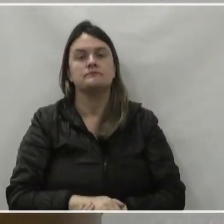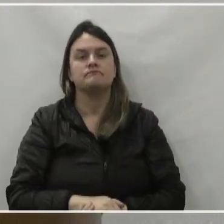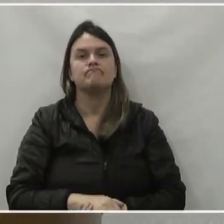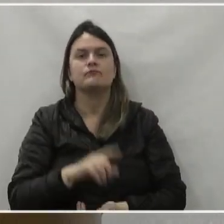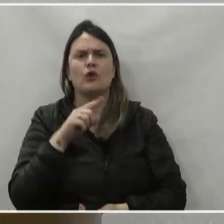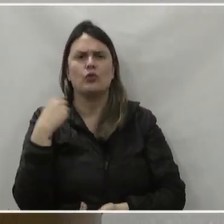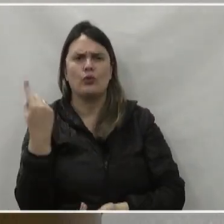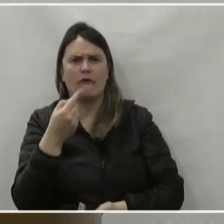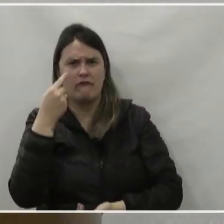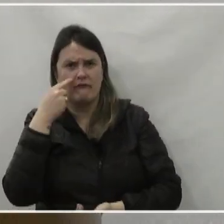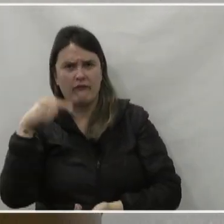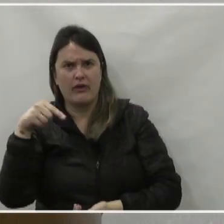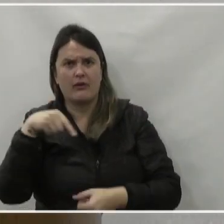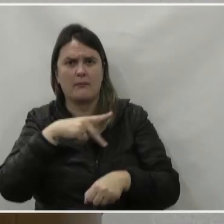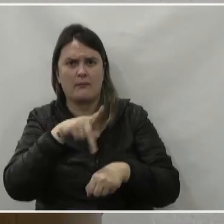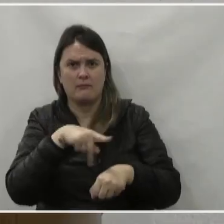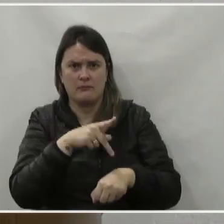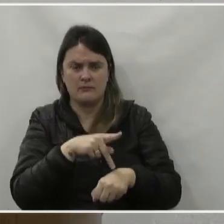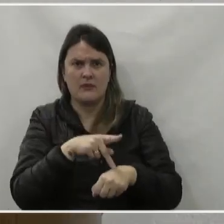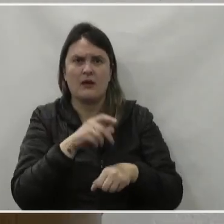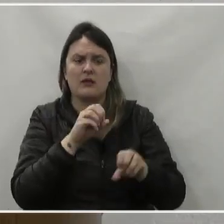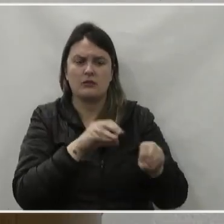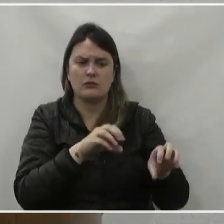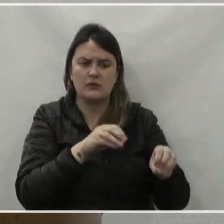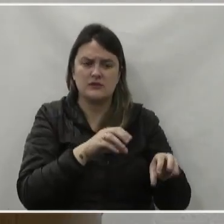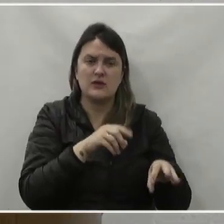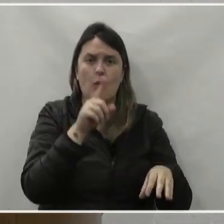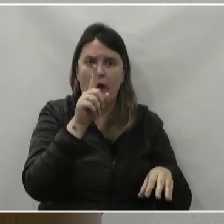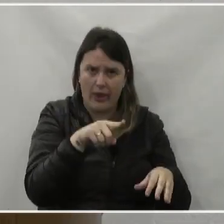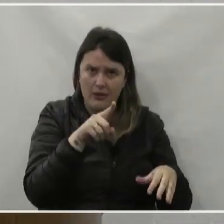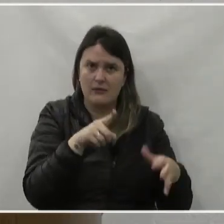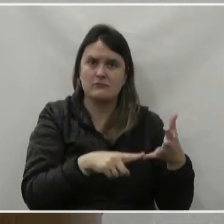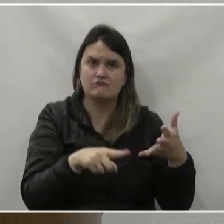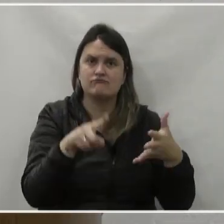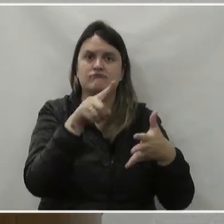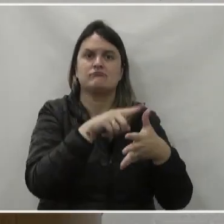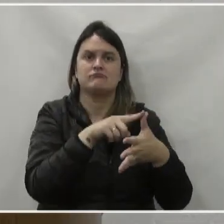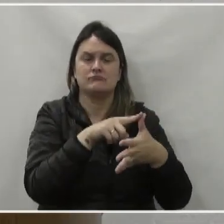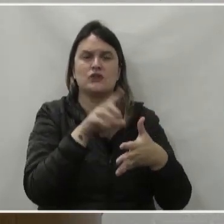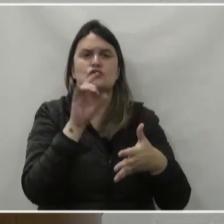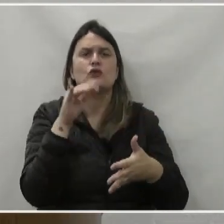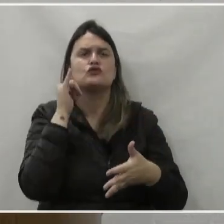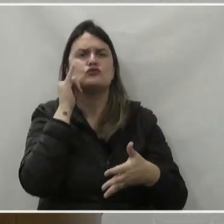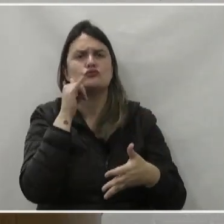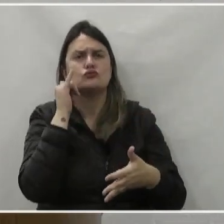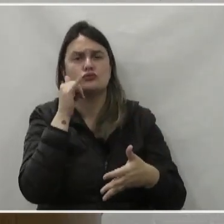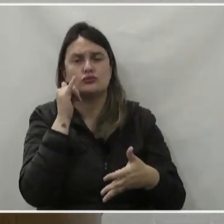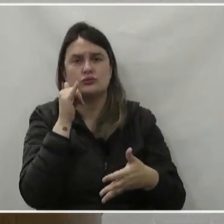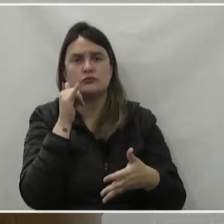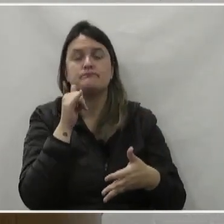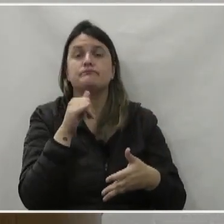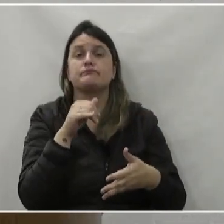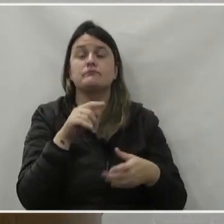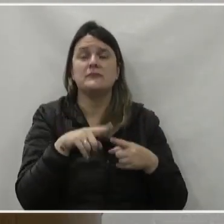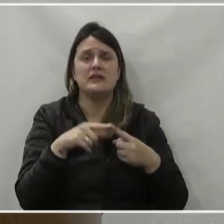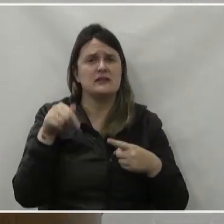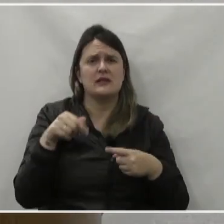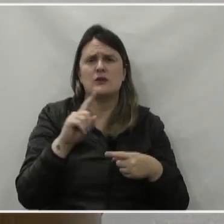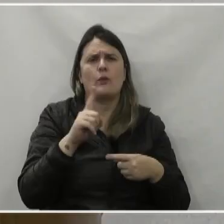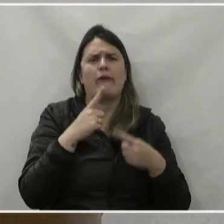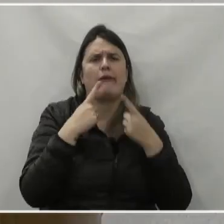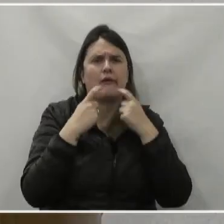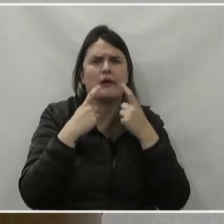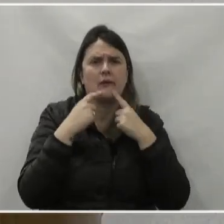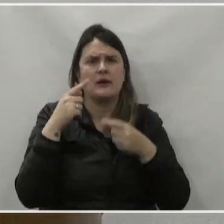que nós vemos no nosso país é educação como prioridade, muito no discurso. Né? E aqui não é uma crítica